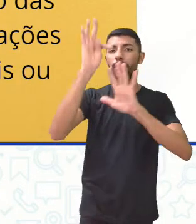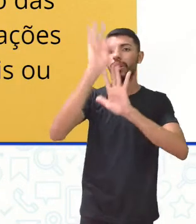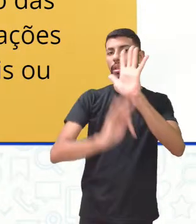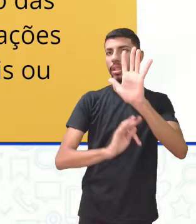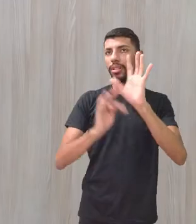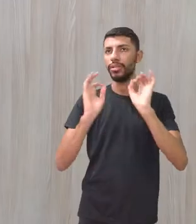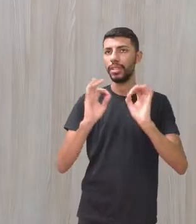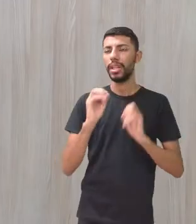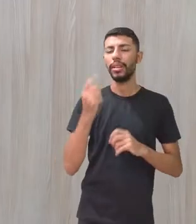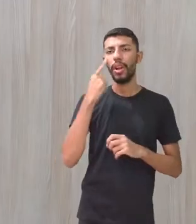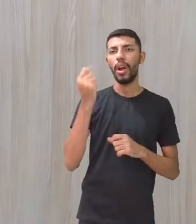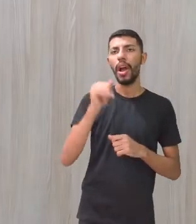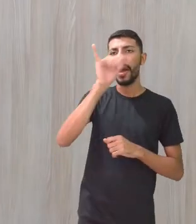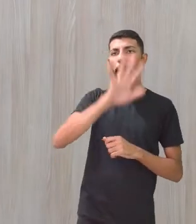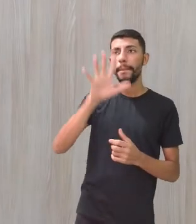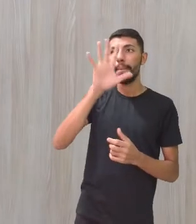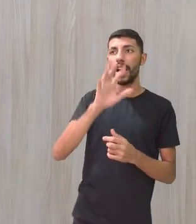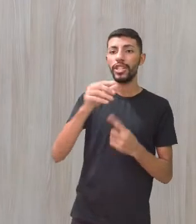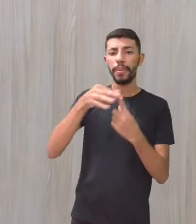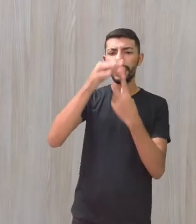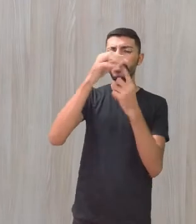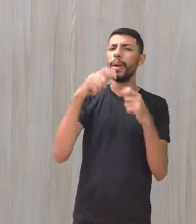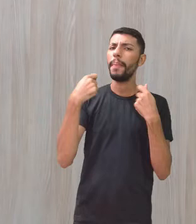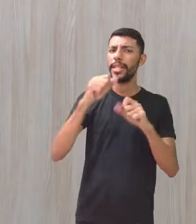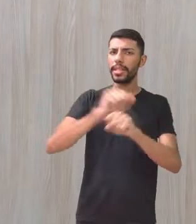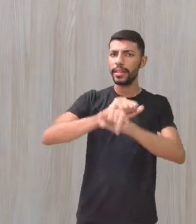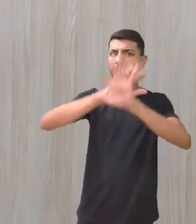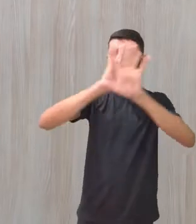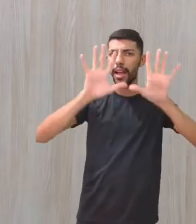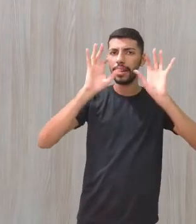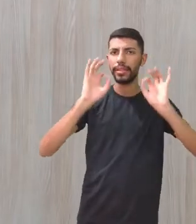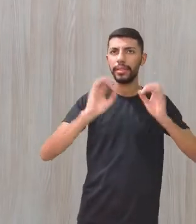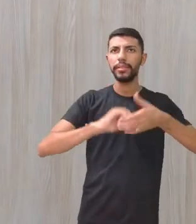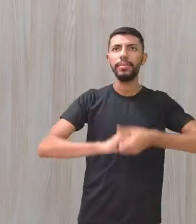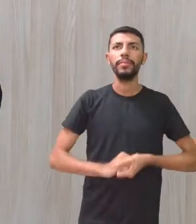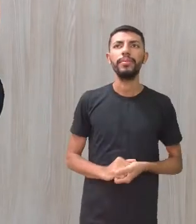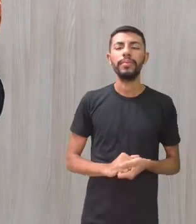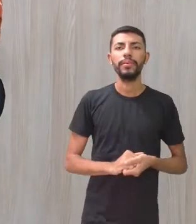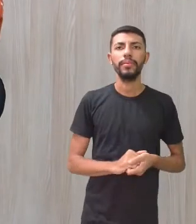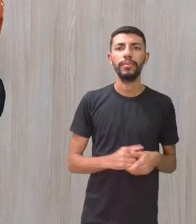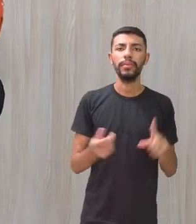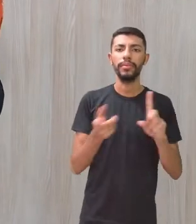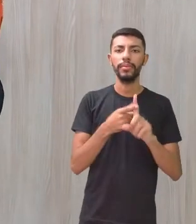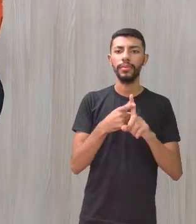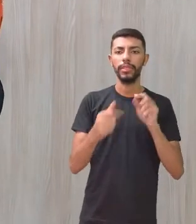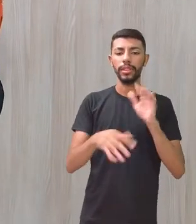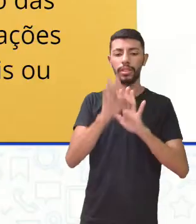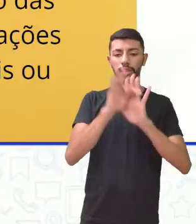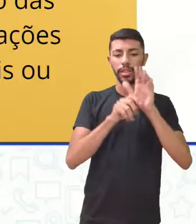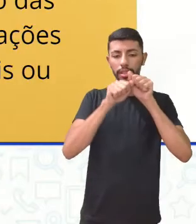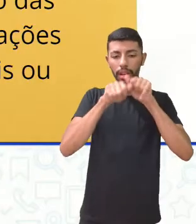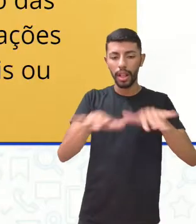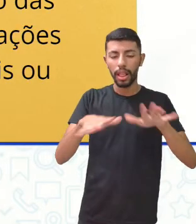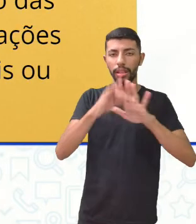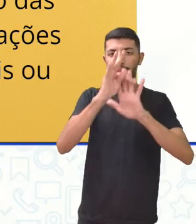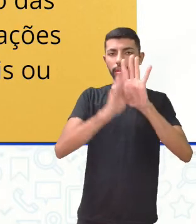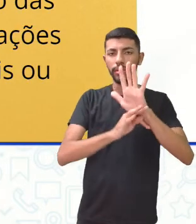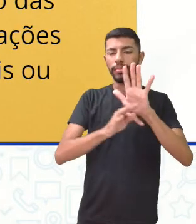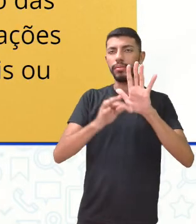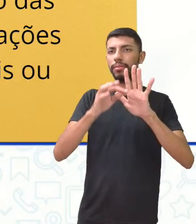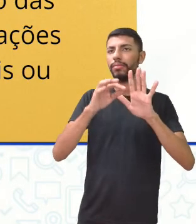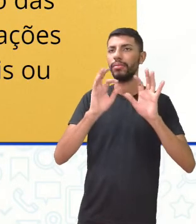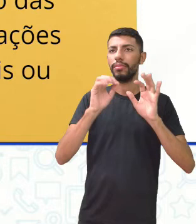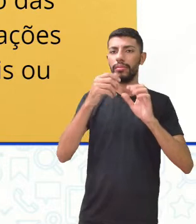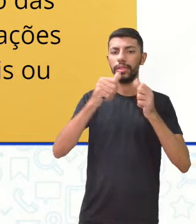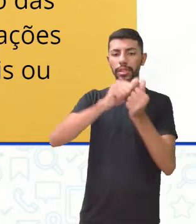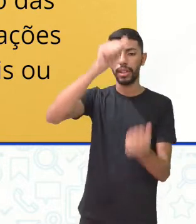imagem está no centro e que ela precisa ser muito objetiva. A distribuição do texto no cartaz, será que ela está adequada? Eu